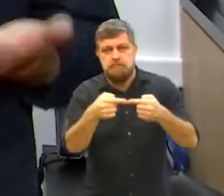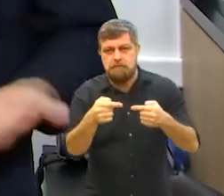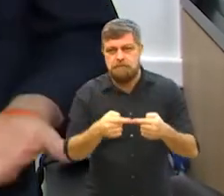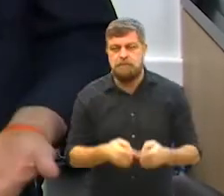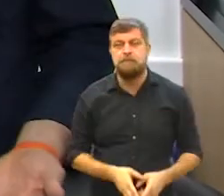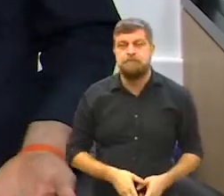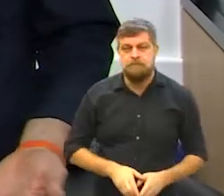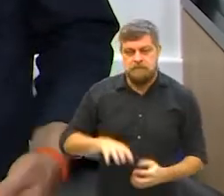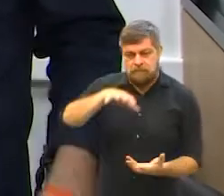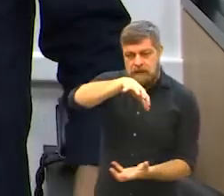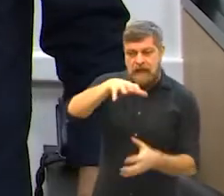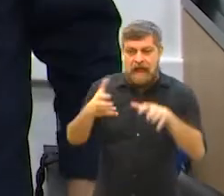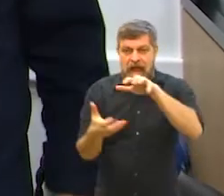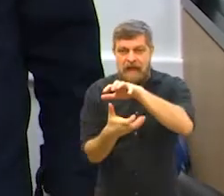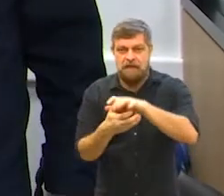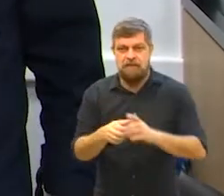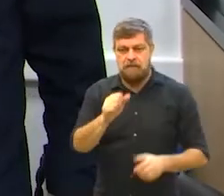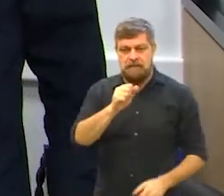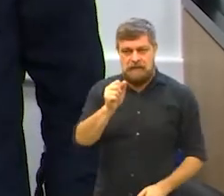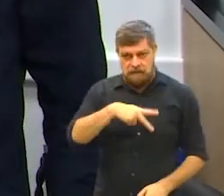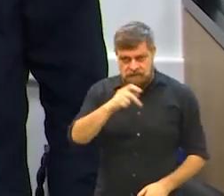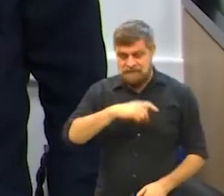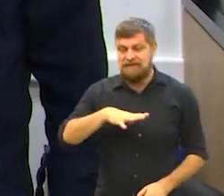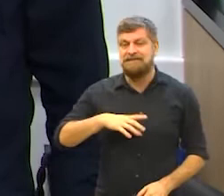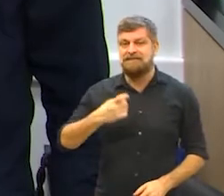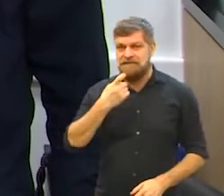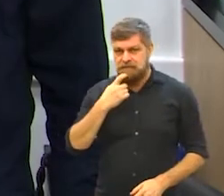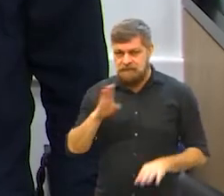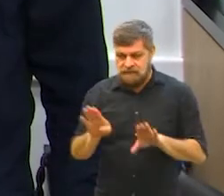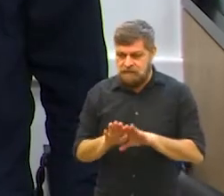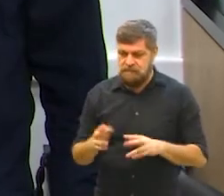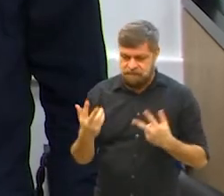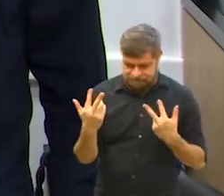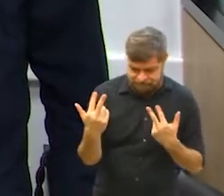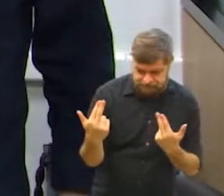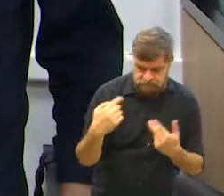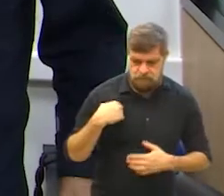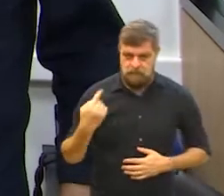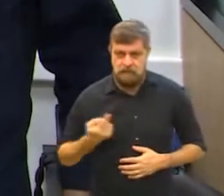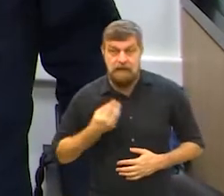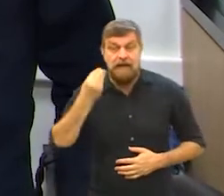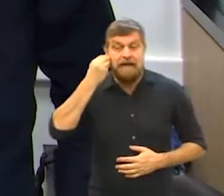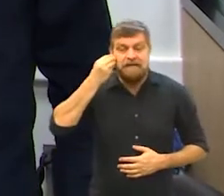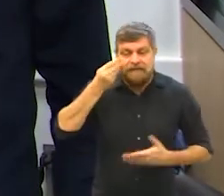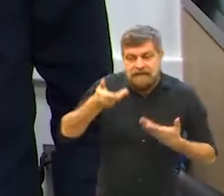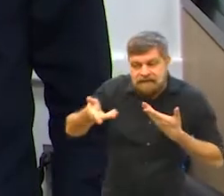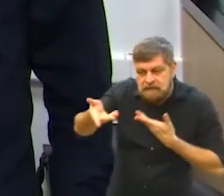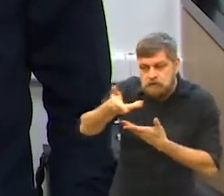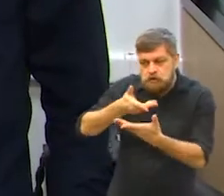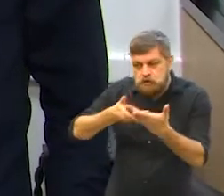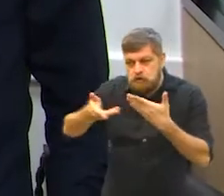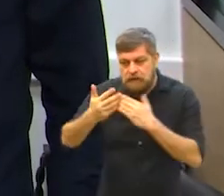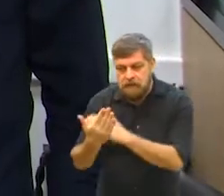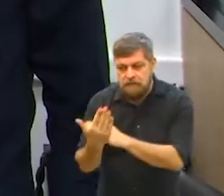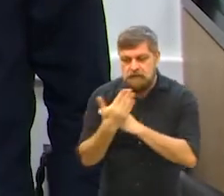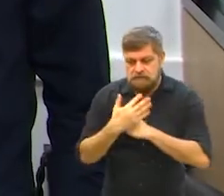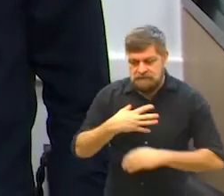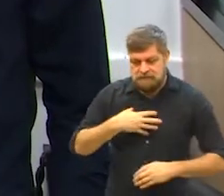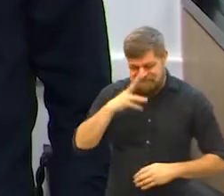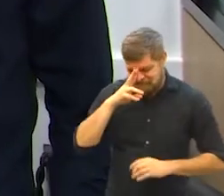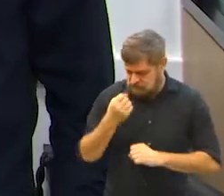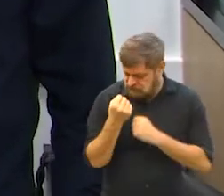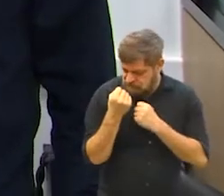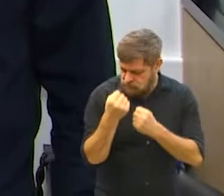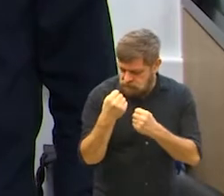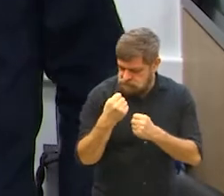com ele já aconteceu a reforma da Previdência lá do estado que vai acabar acontecendo aqui no município então a gente troca essas experiências todas